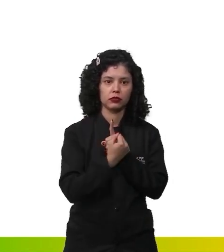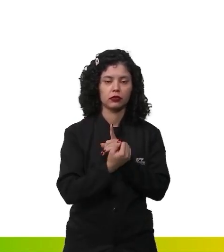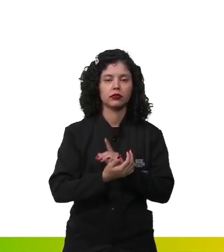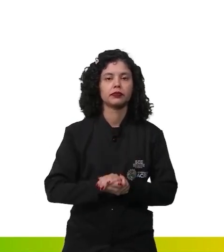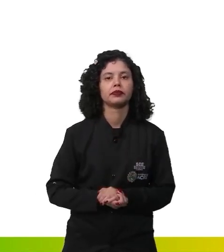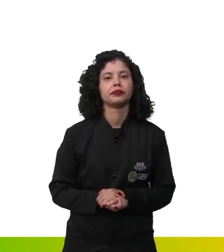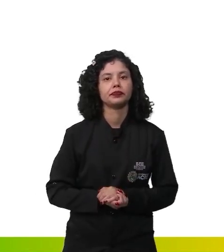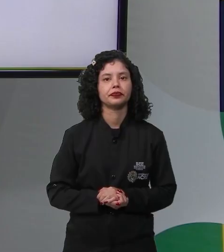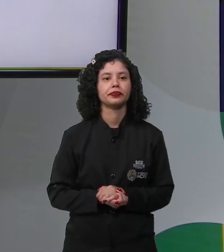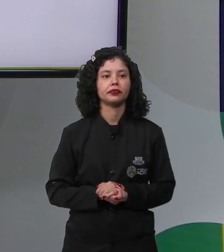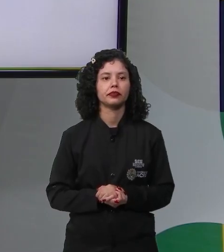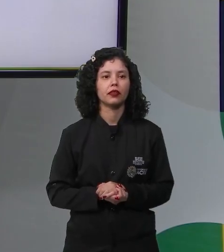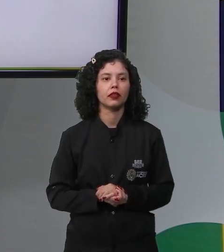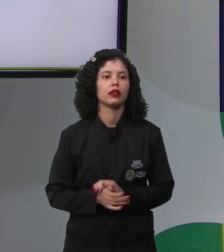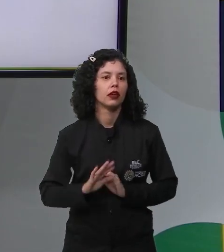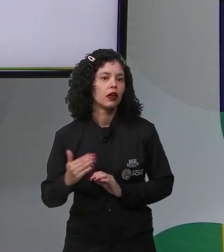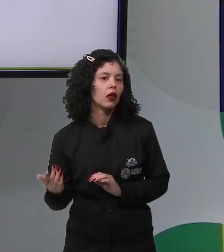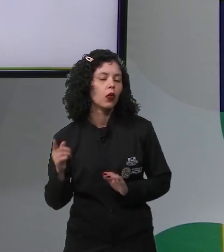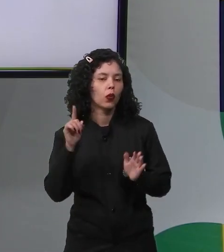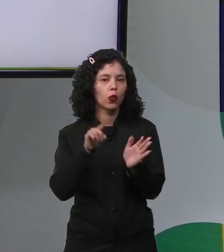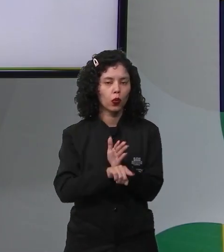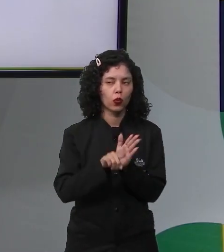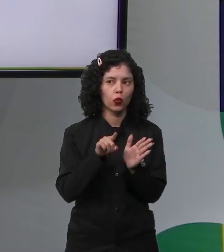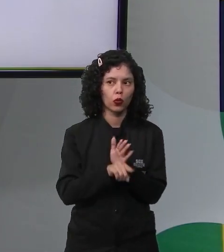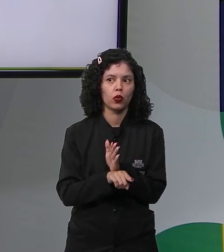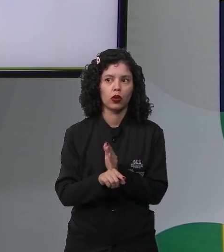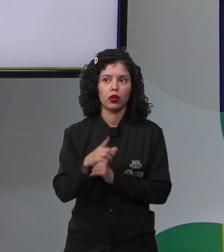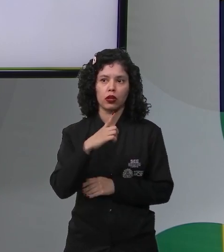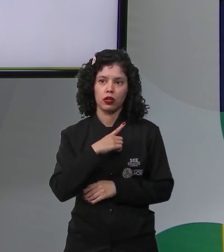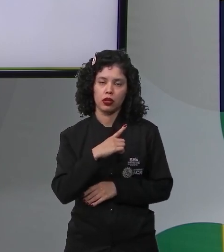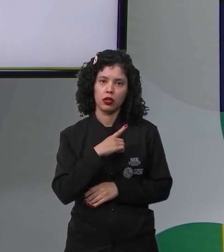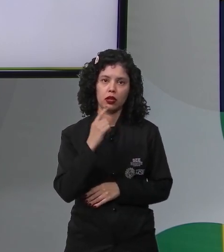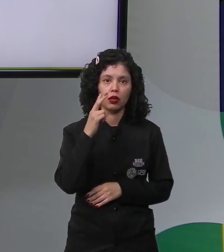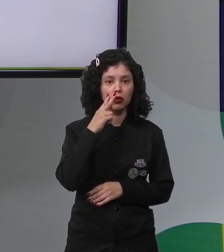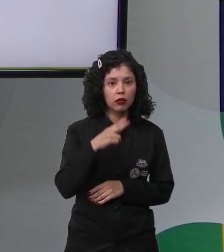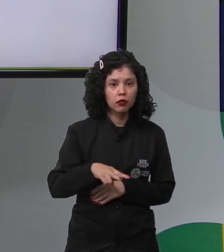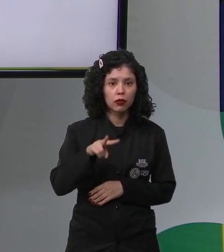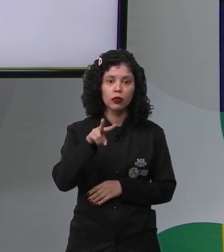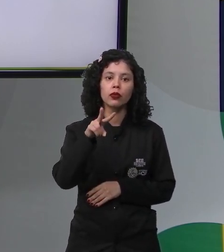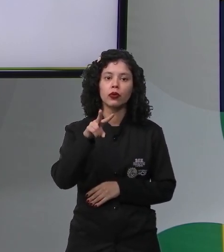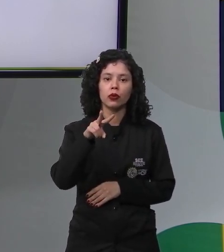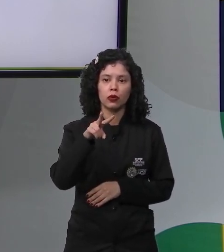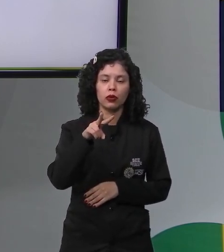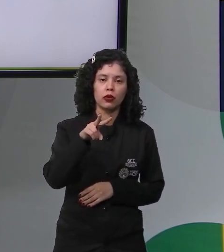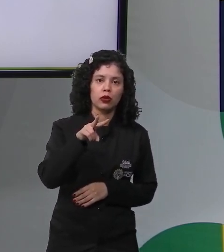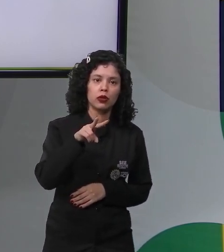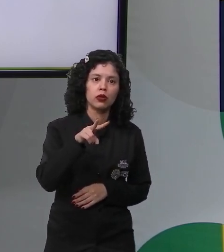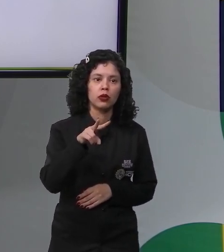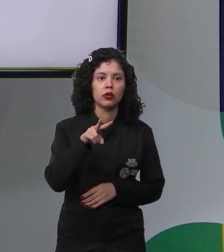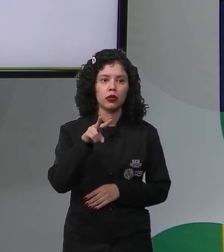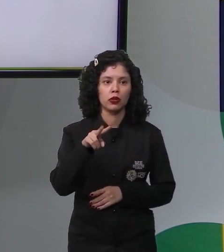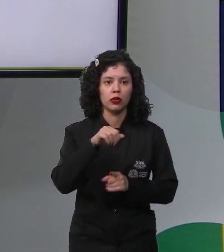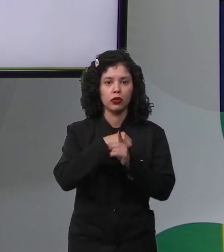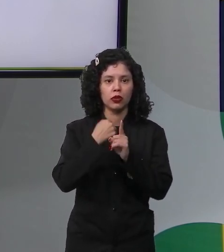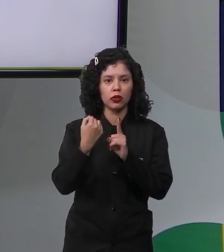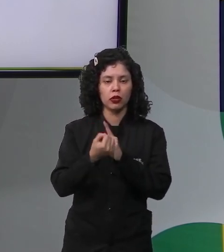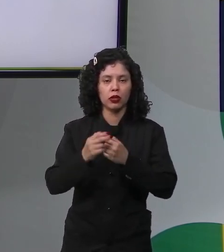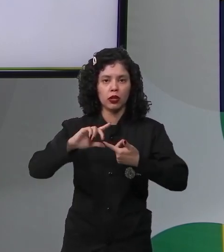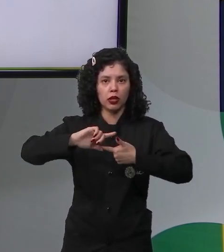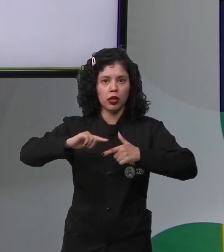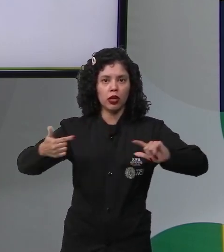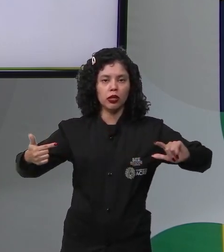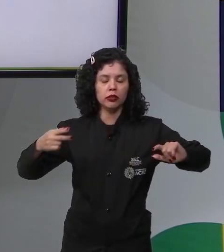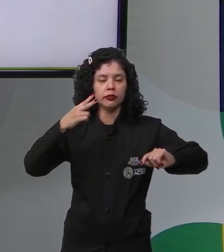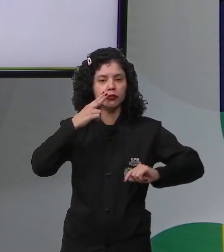cooperação social. Quando na questão vocês estão visualizando sociedade moderna,